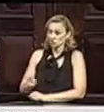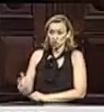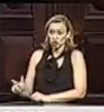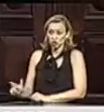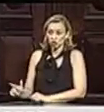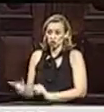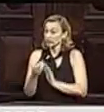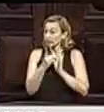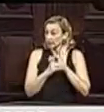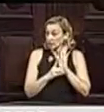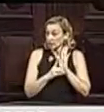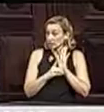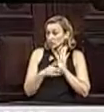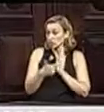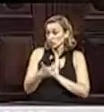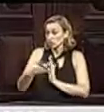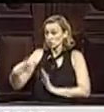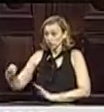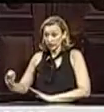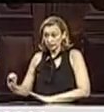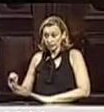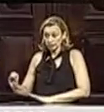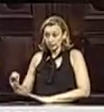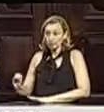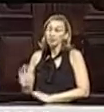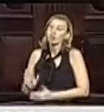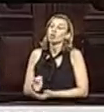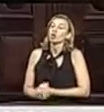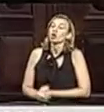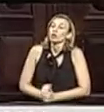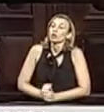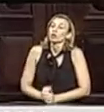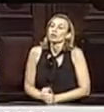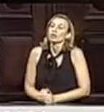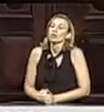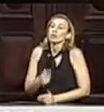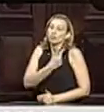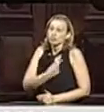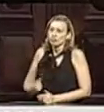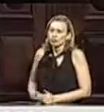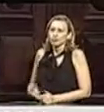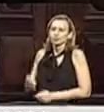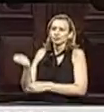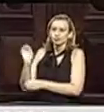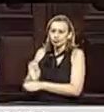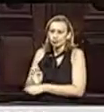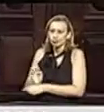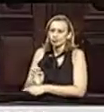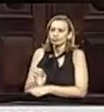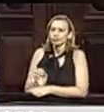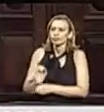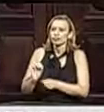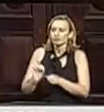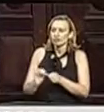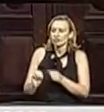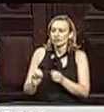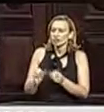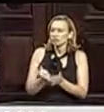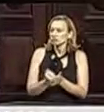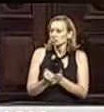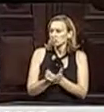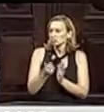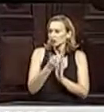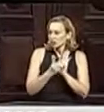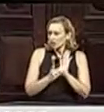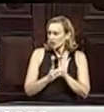até 2040. O governo do estado fez o convênio e amanhã vai ter que desfazer, ou por decreto,